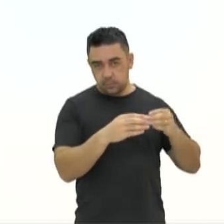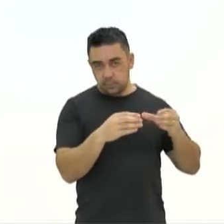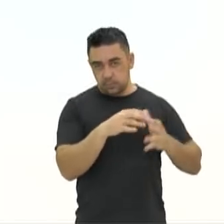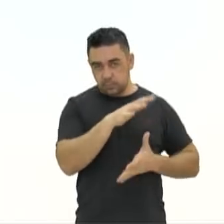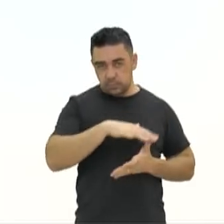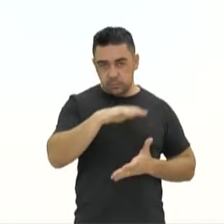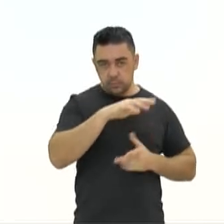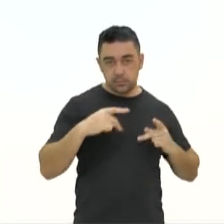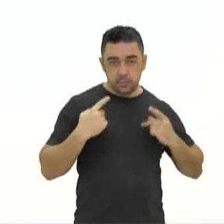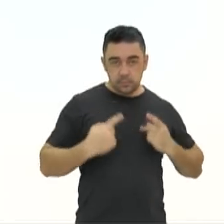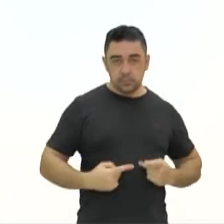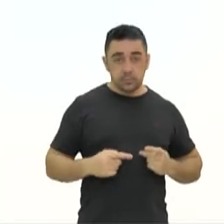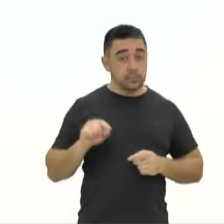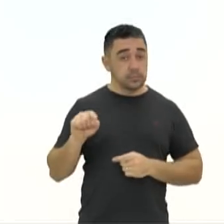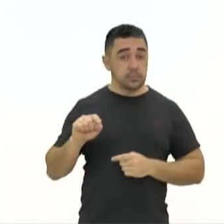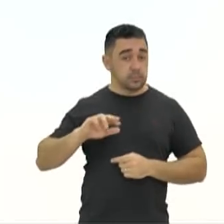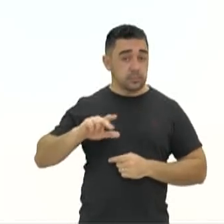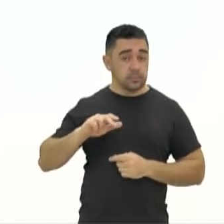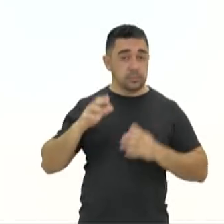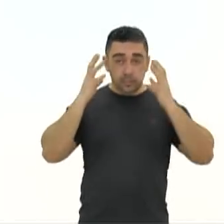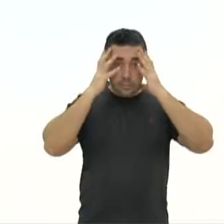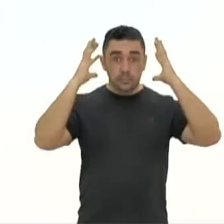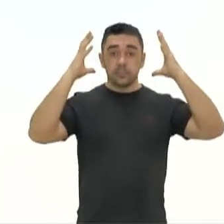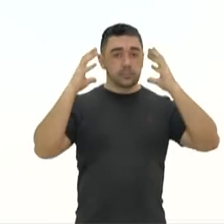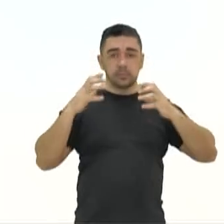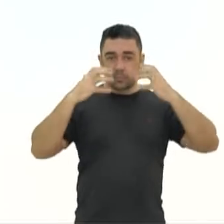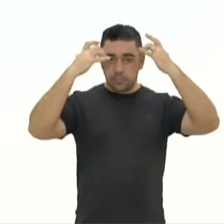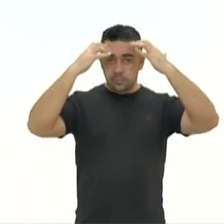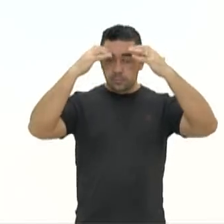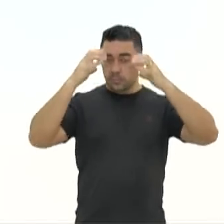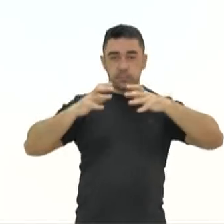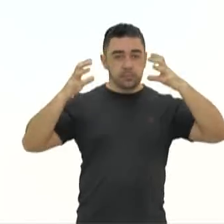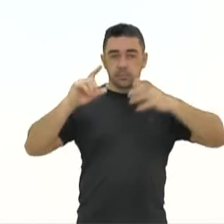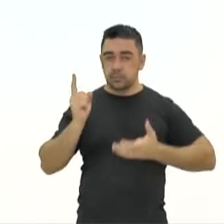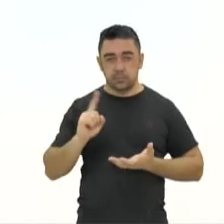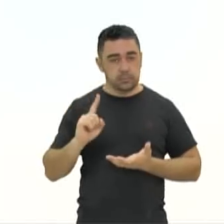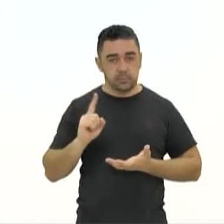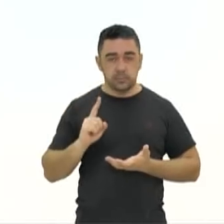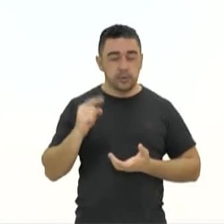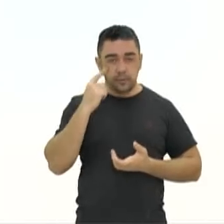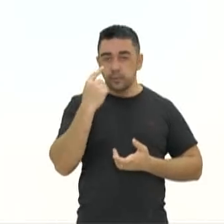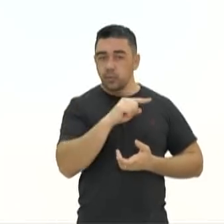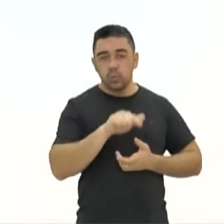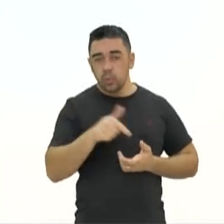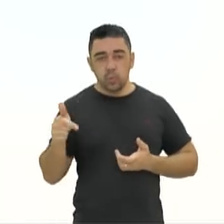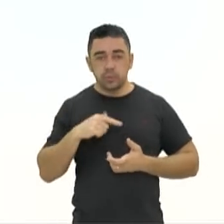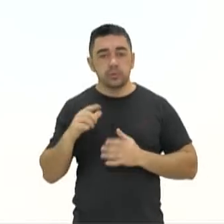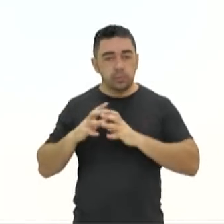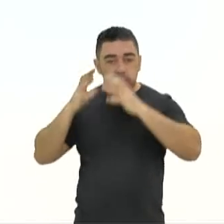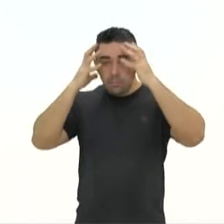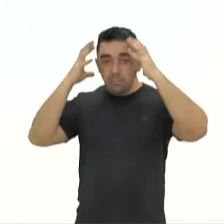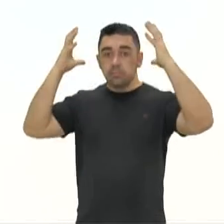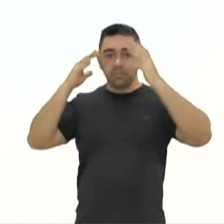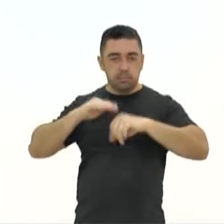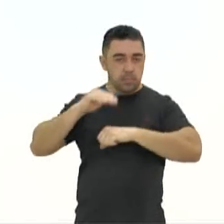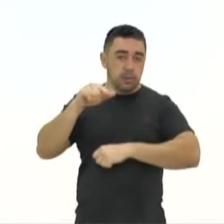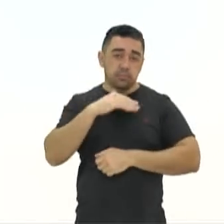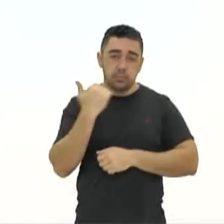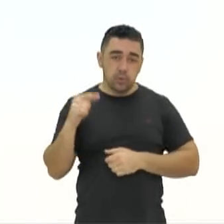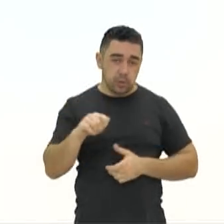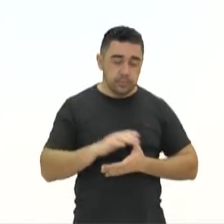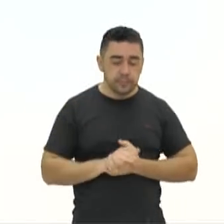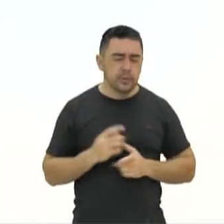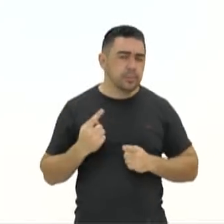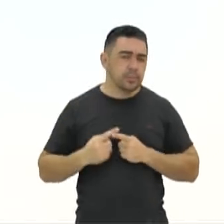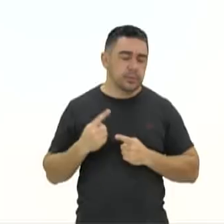espécies humanas que existiram, nem era a que tinha o cérebro maior. Né? A gente viu que Neandertal tinha mais volume craniano e foi extinta.